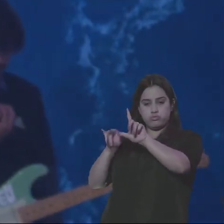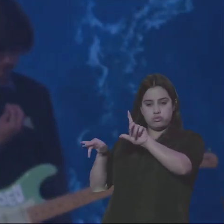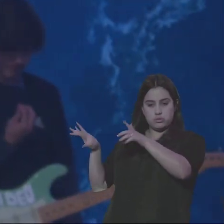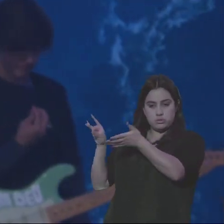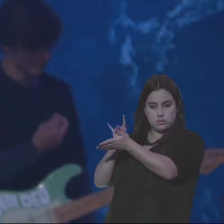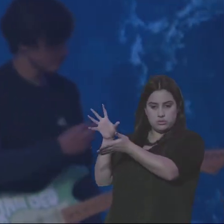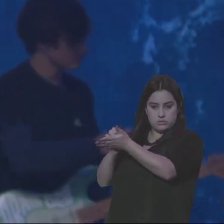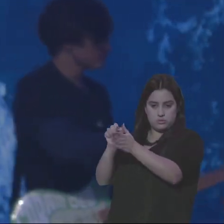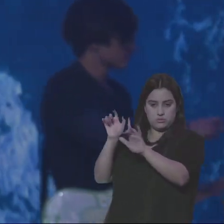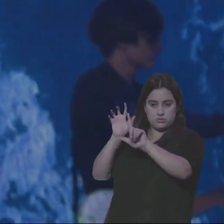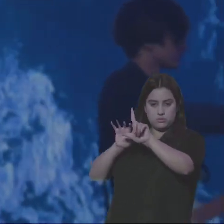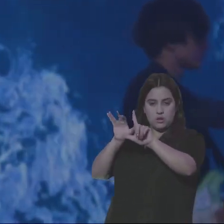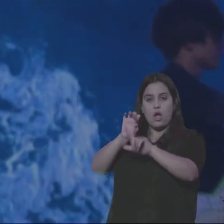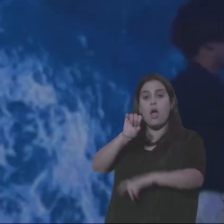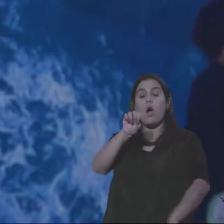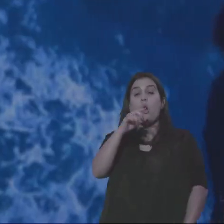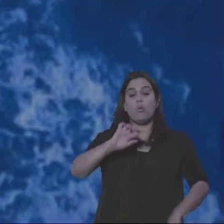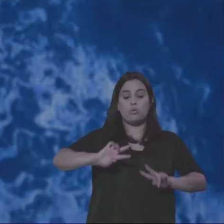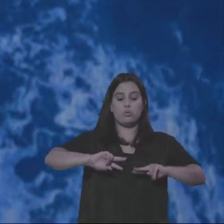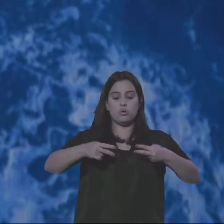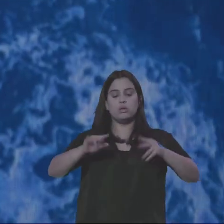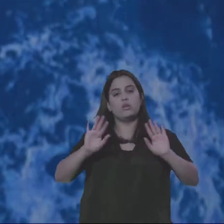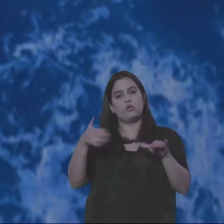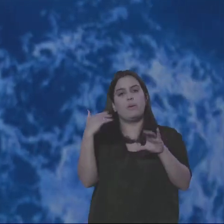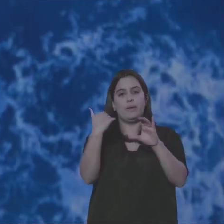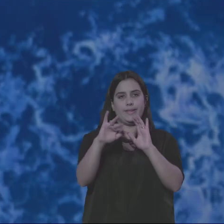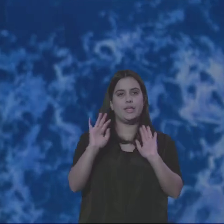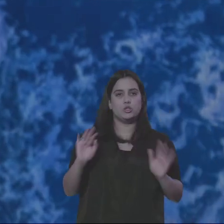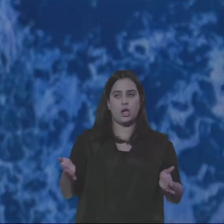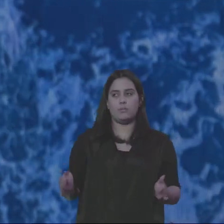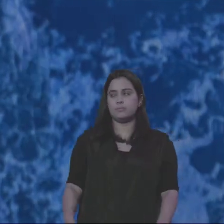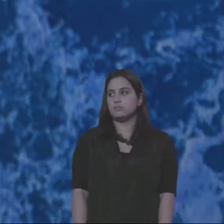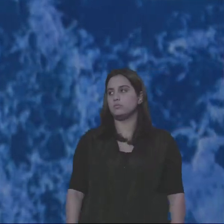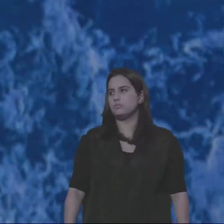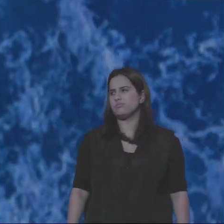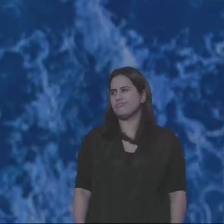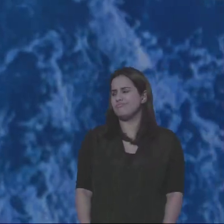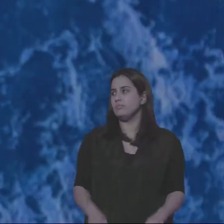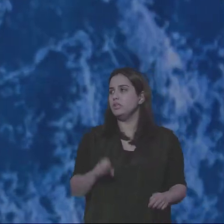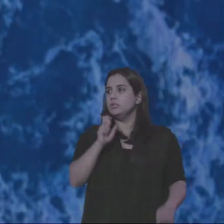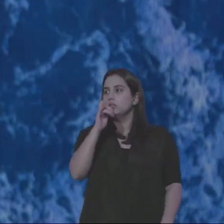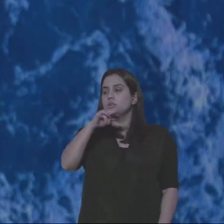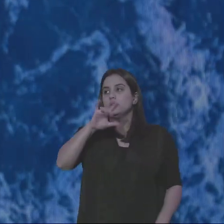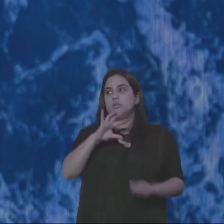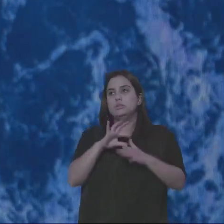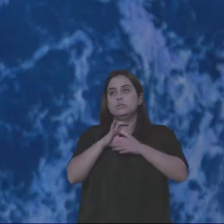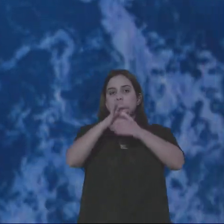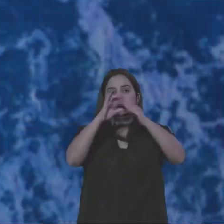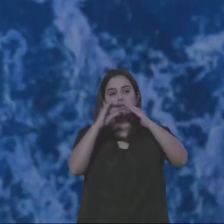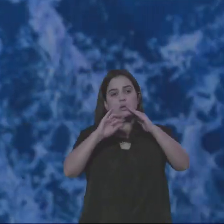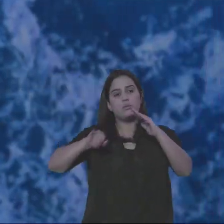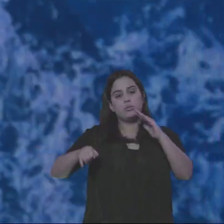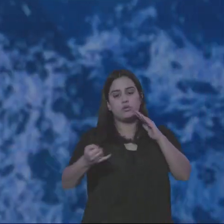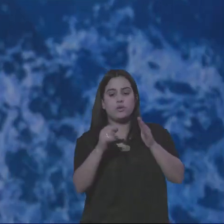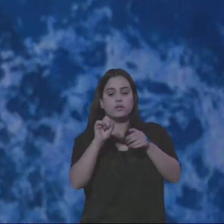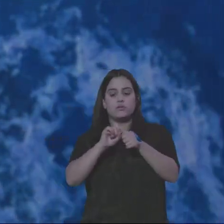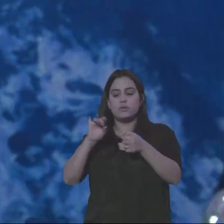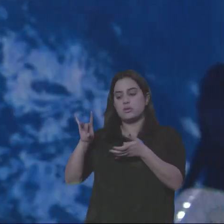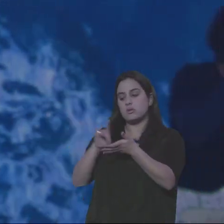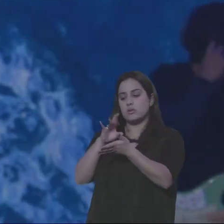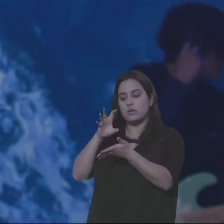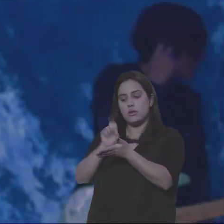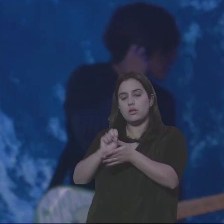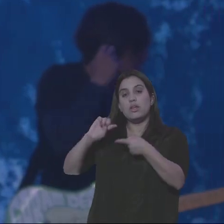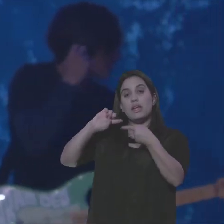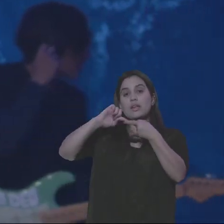Ou no link que eu mandei no grupo da School também, tá? Se você é líder de célula, aproveita, faz sua inscrição. É logo depois